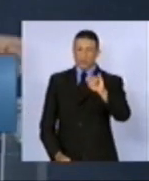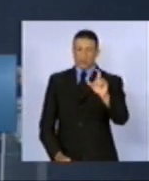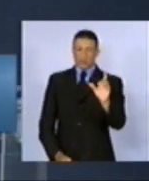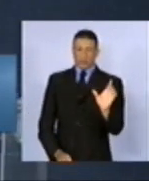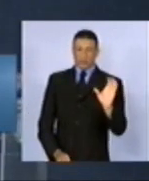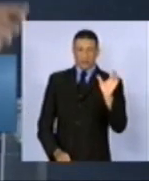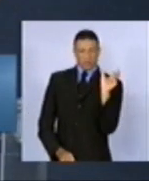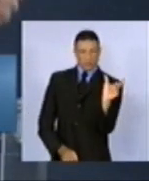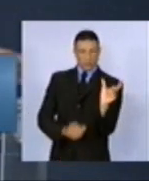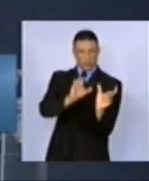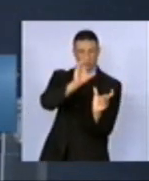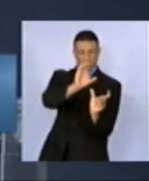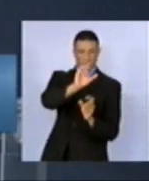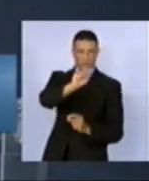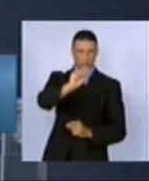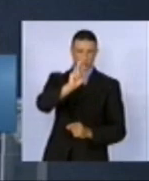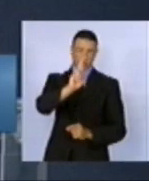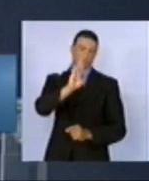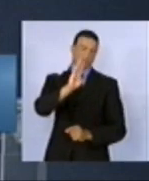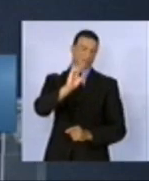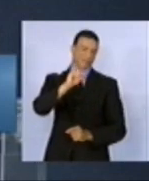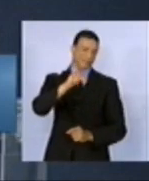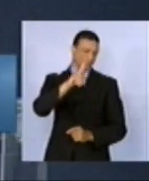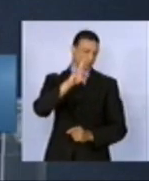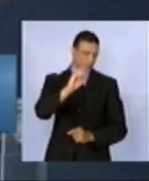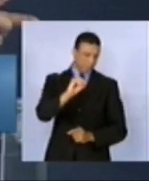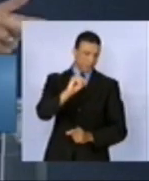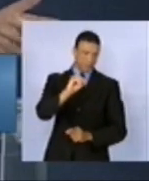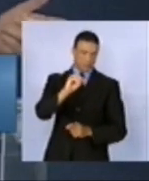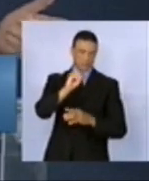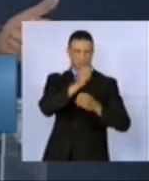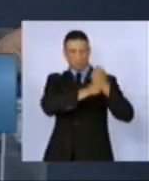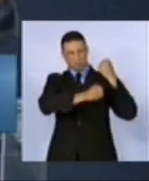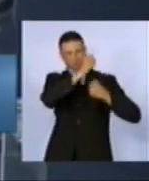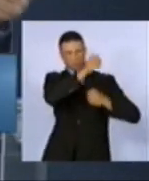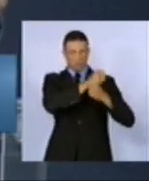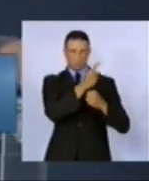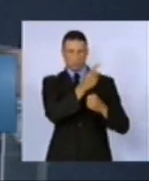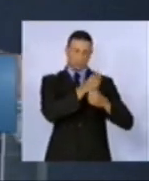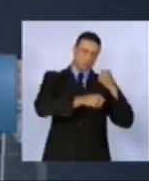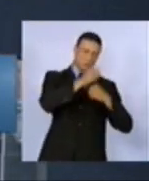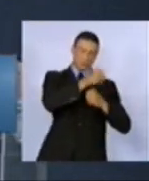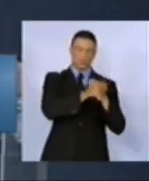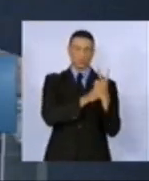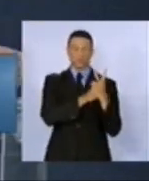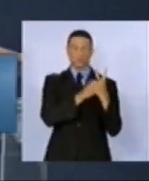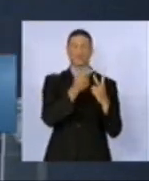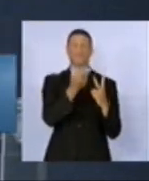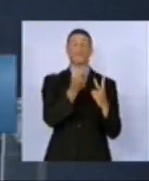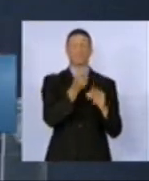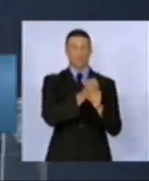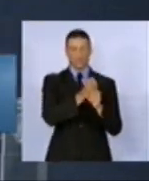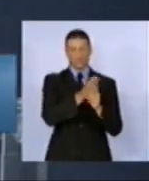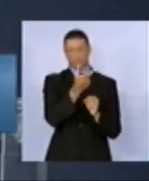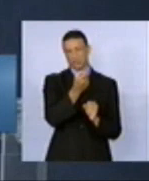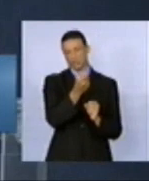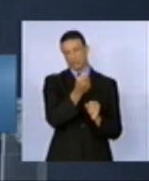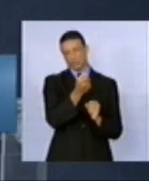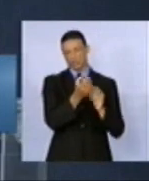mas esse benefício É restrito a uma duas décadas não vai para sempre Ok